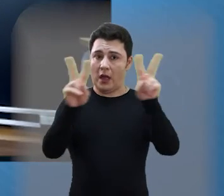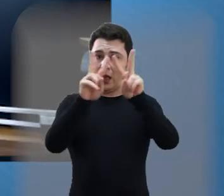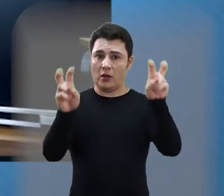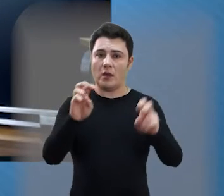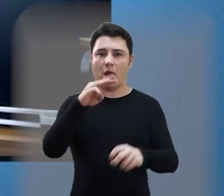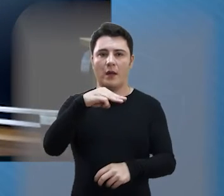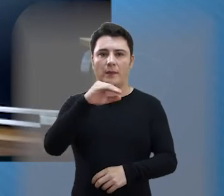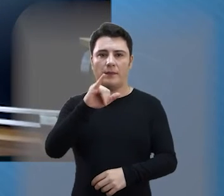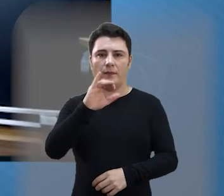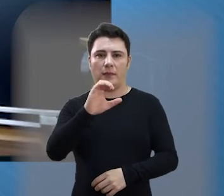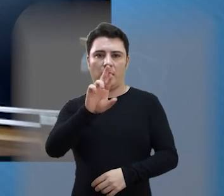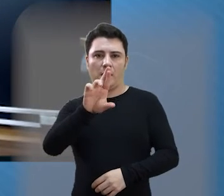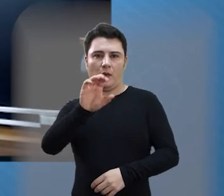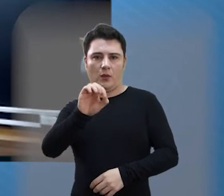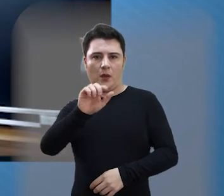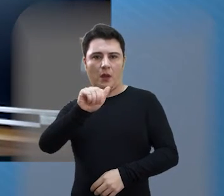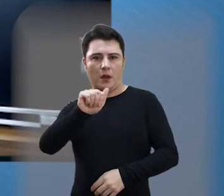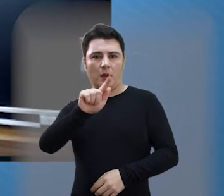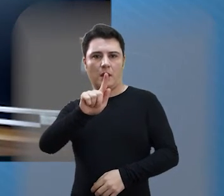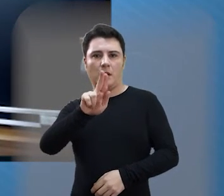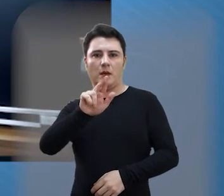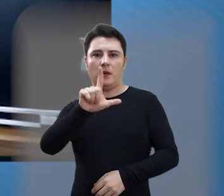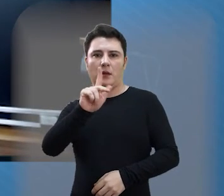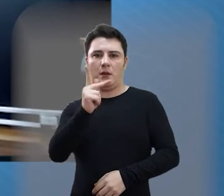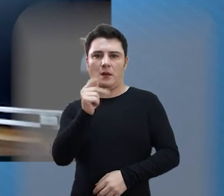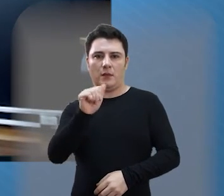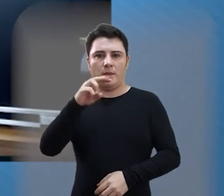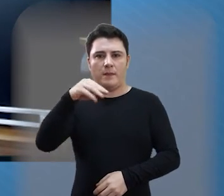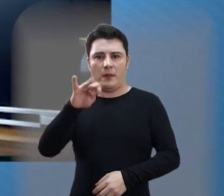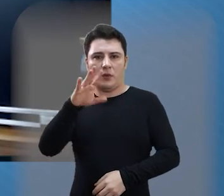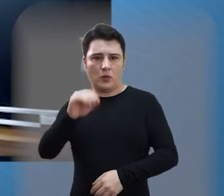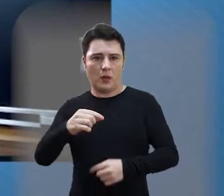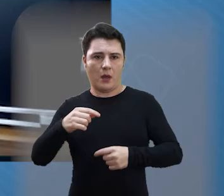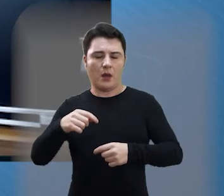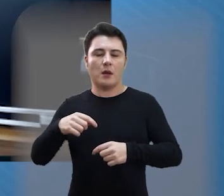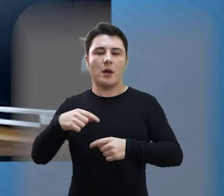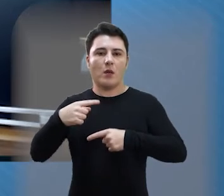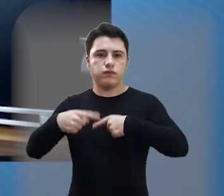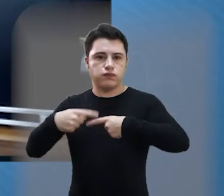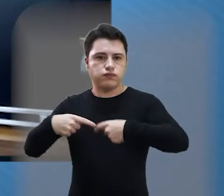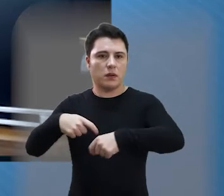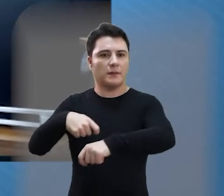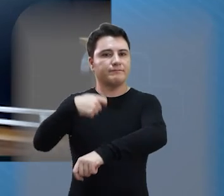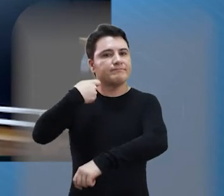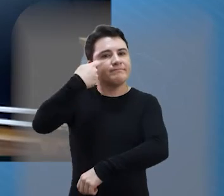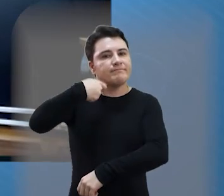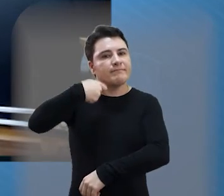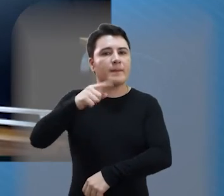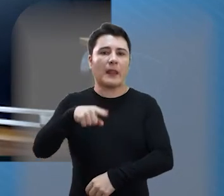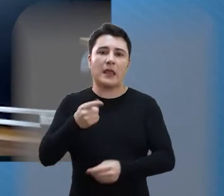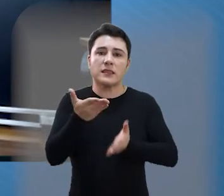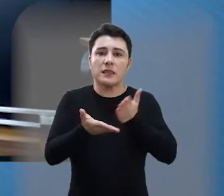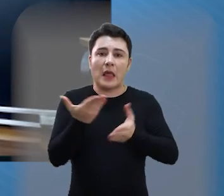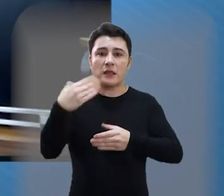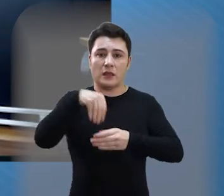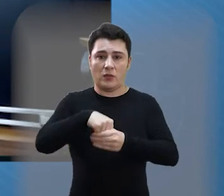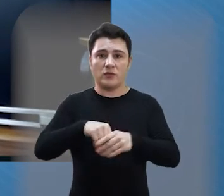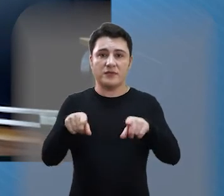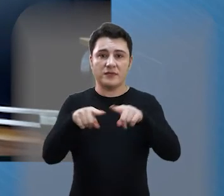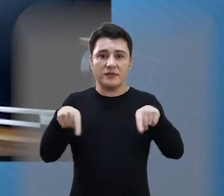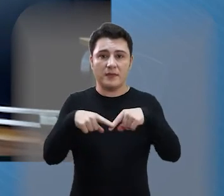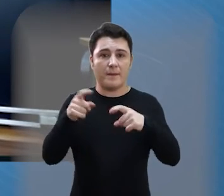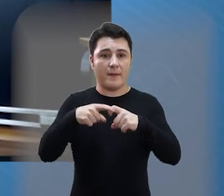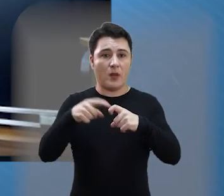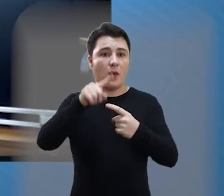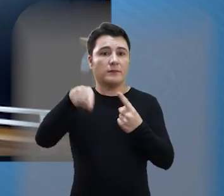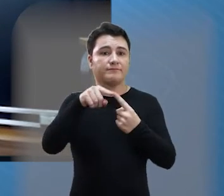o microagulhamento, um procedimento que é feito em consultórios numa tentativa de estimular a produção de colágeno, tem sido feito em